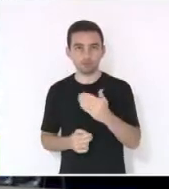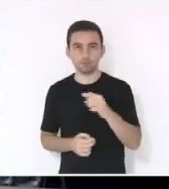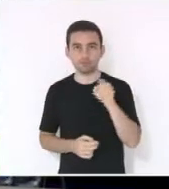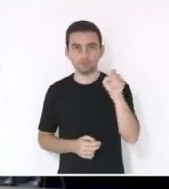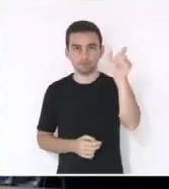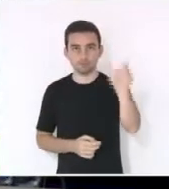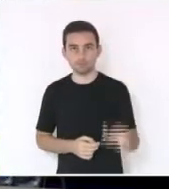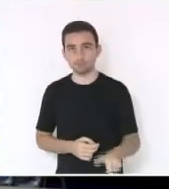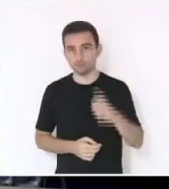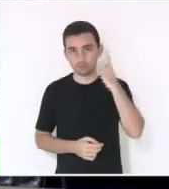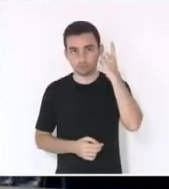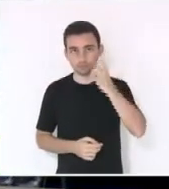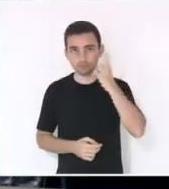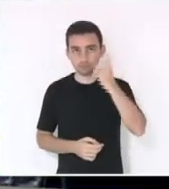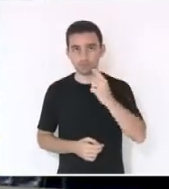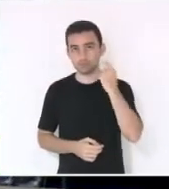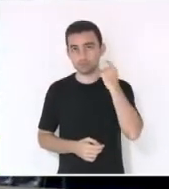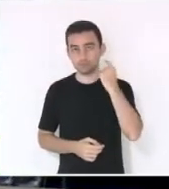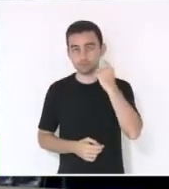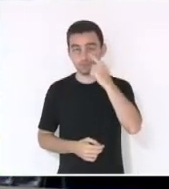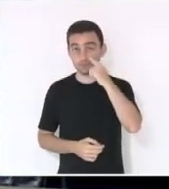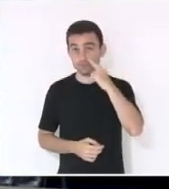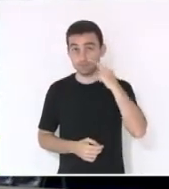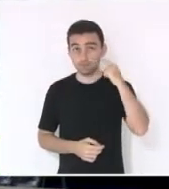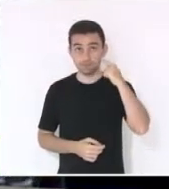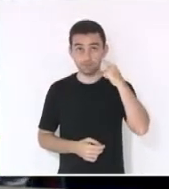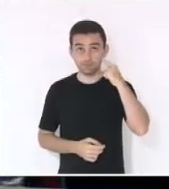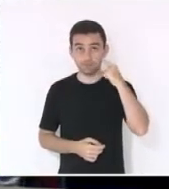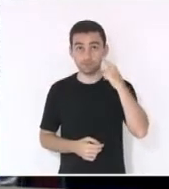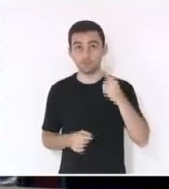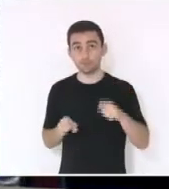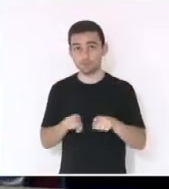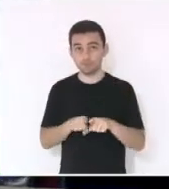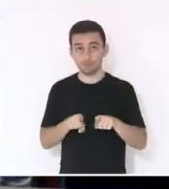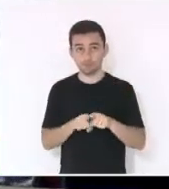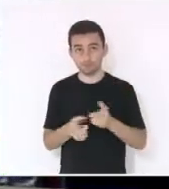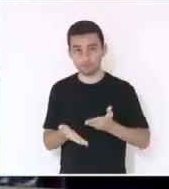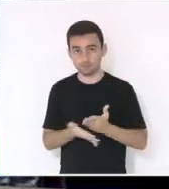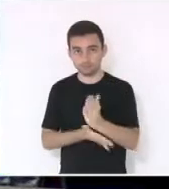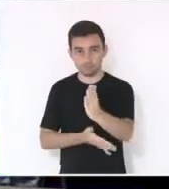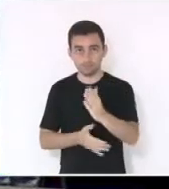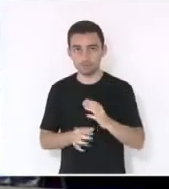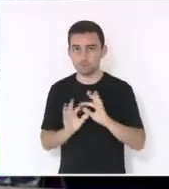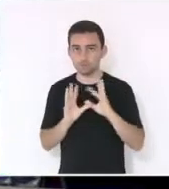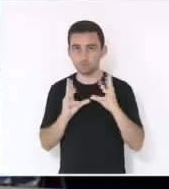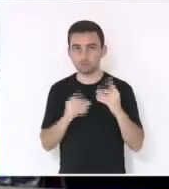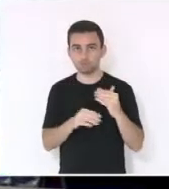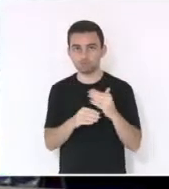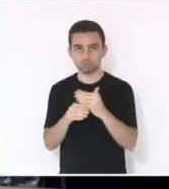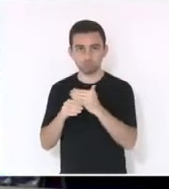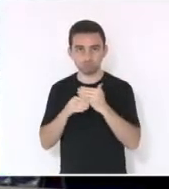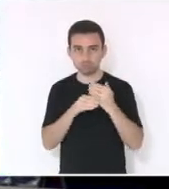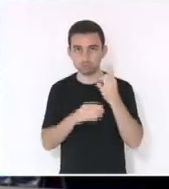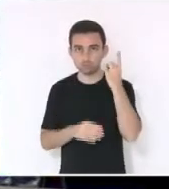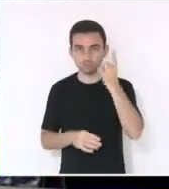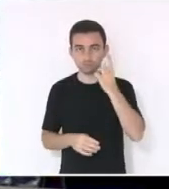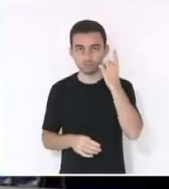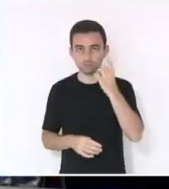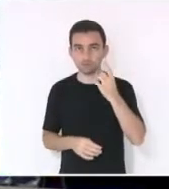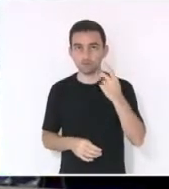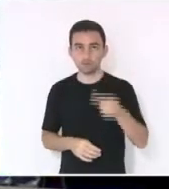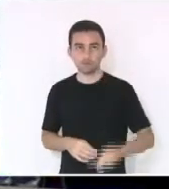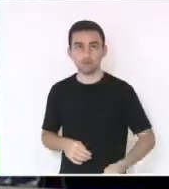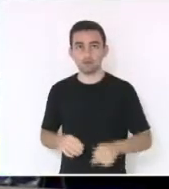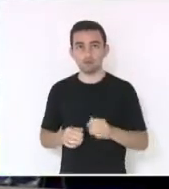senhor deputado Gelson Merizio e aprovada pelos demais parlamentares em homenagem ao